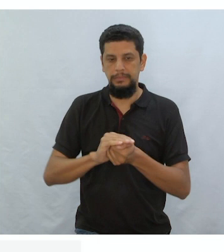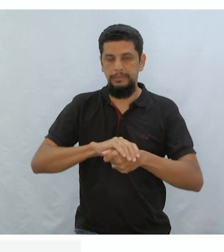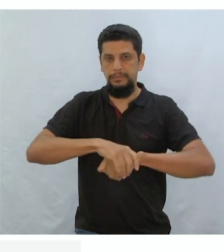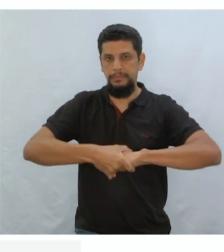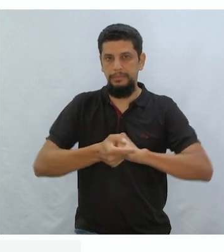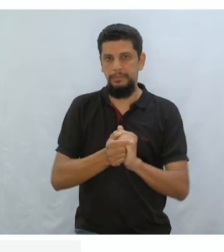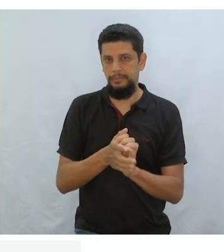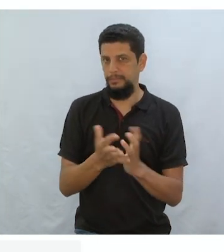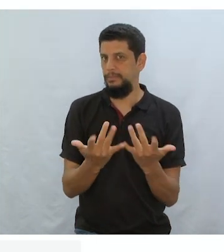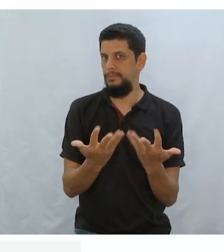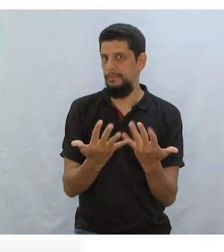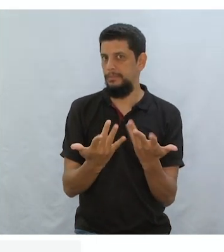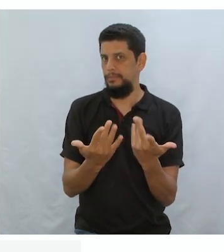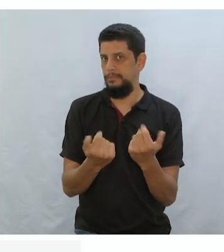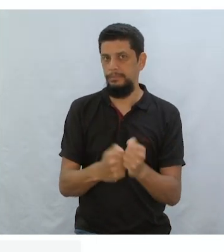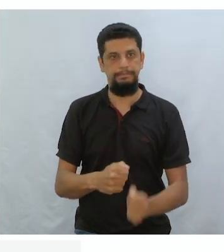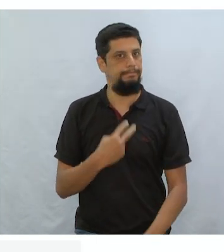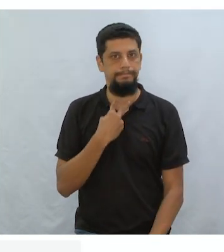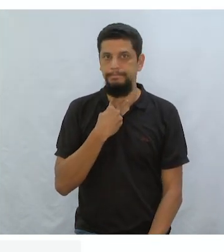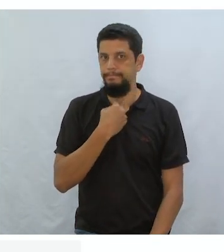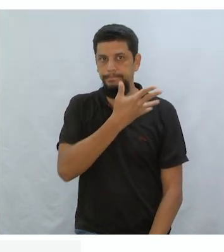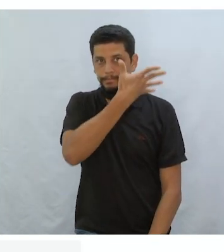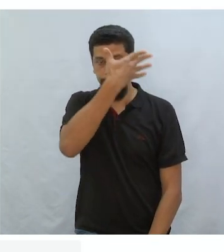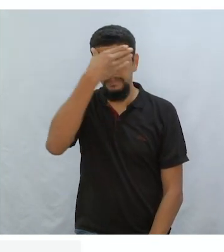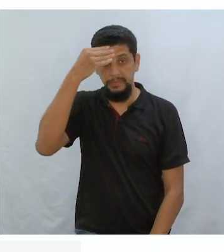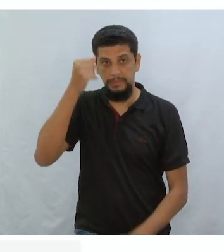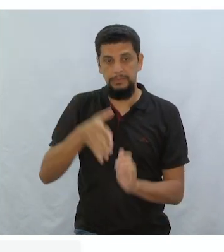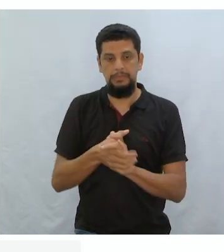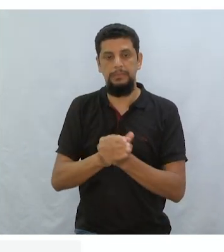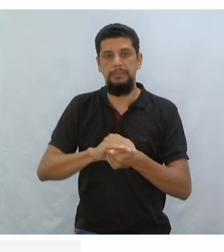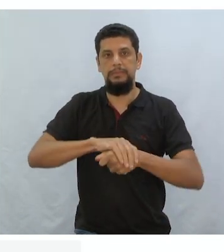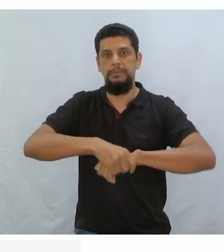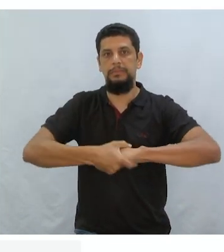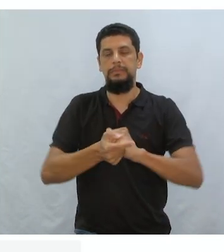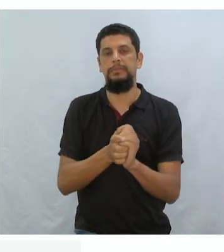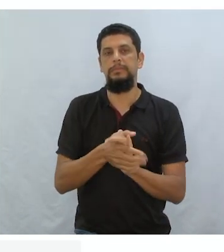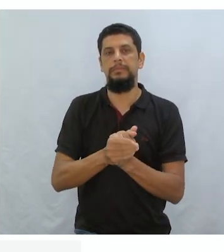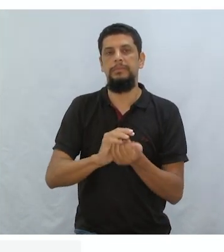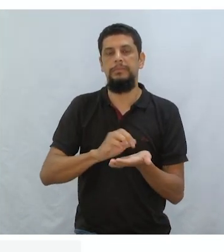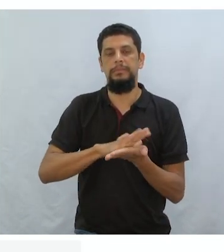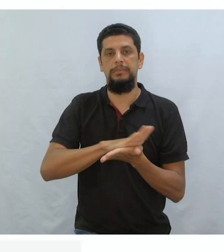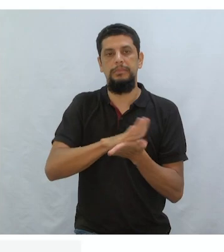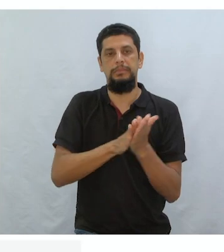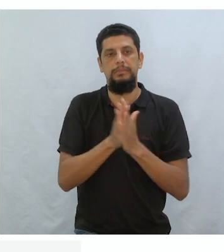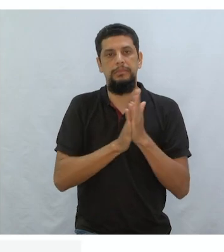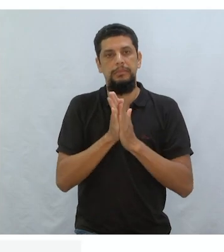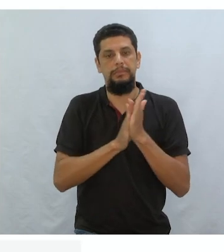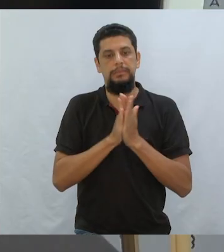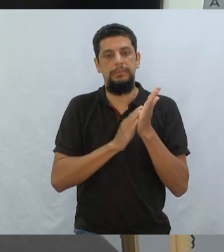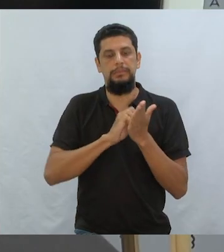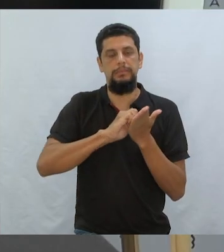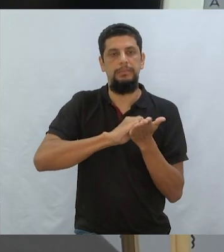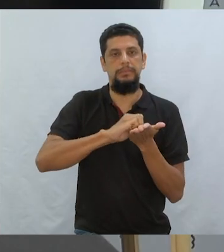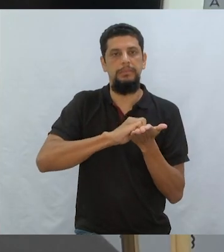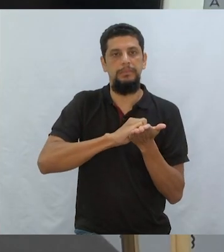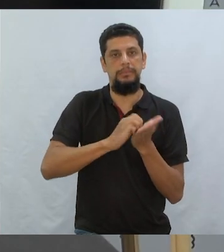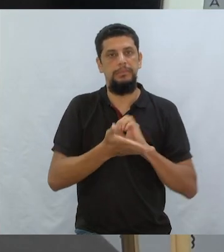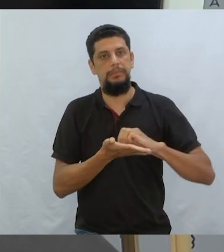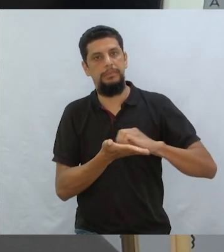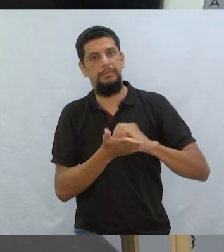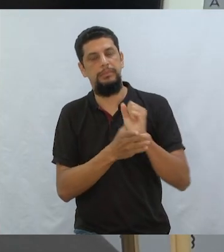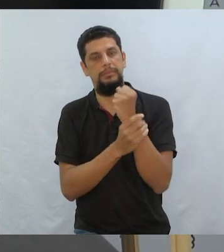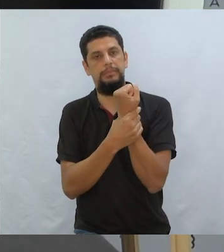higienizando bem as suas mãos? Não esqueça de lavar muito bem, esfregar as palmas, entre os